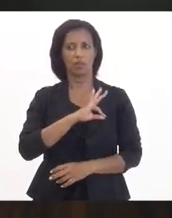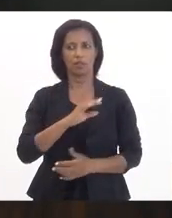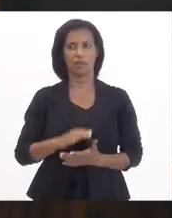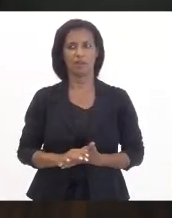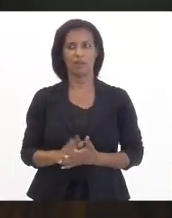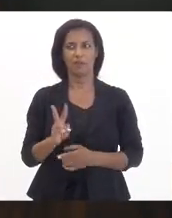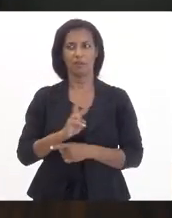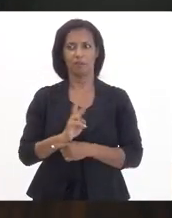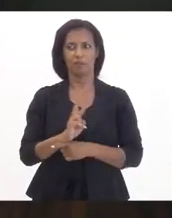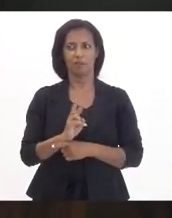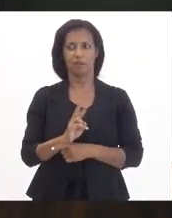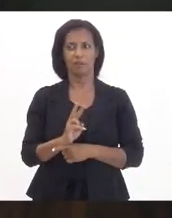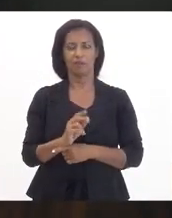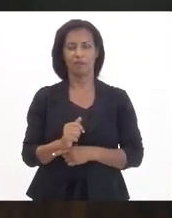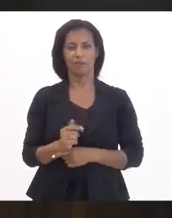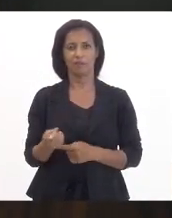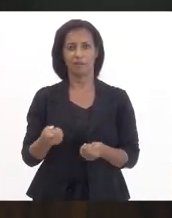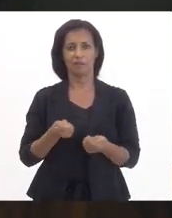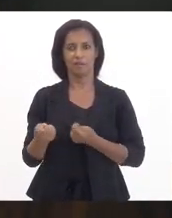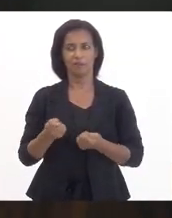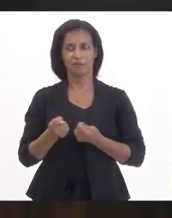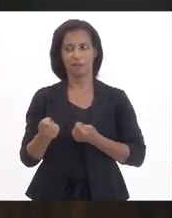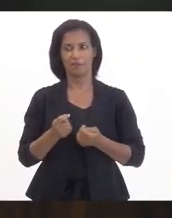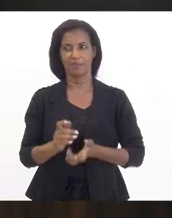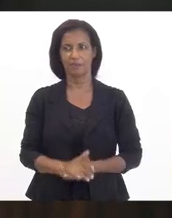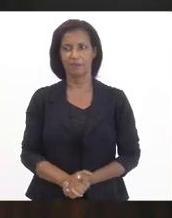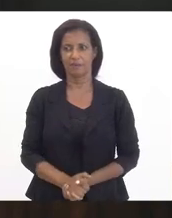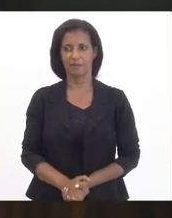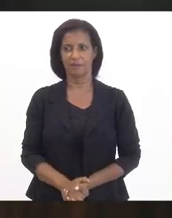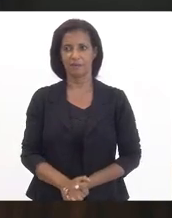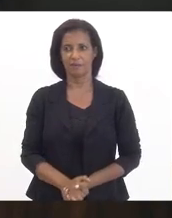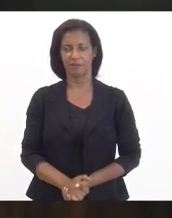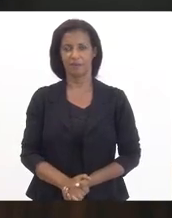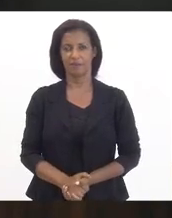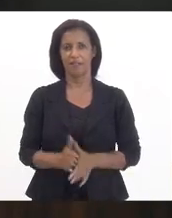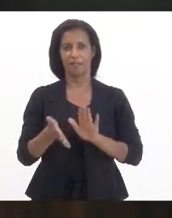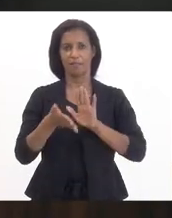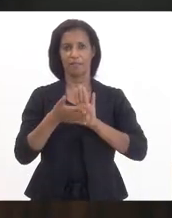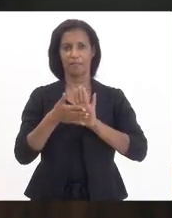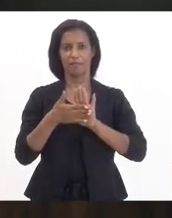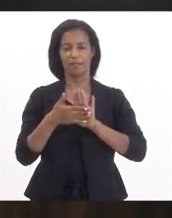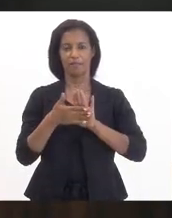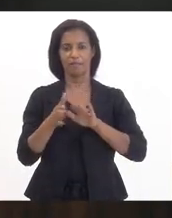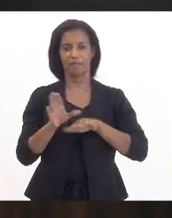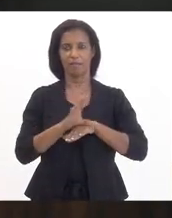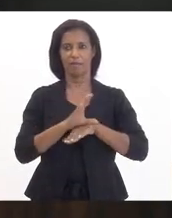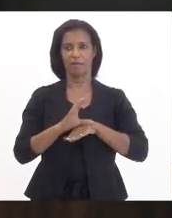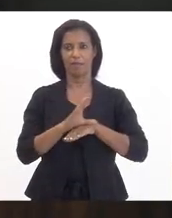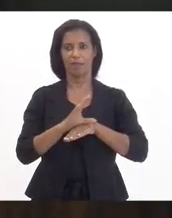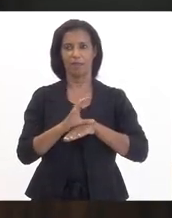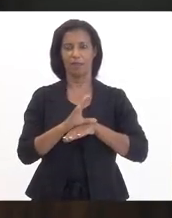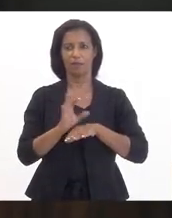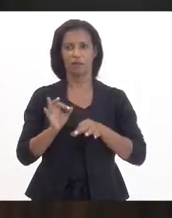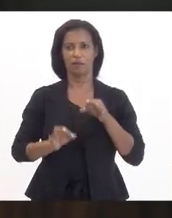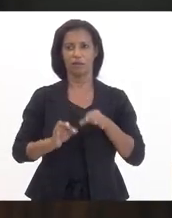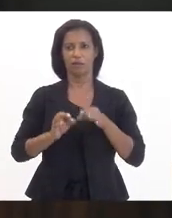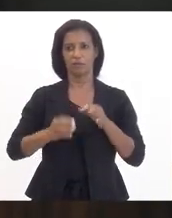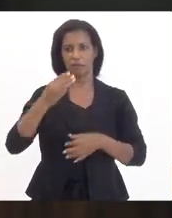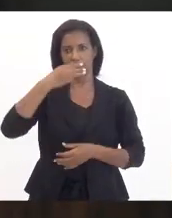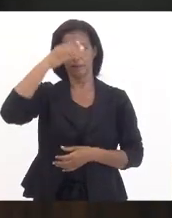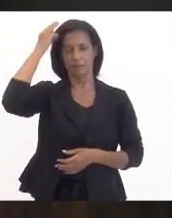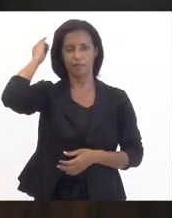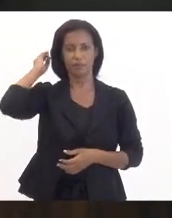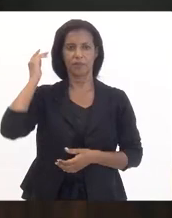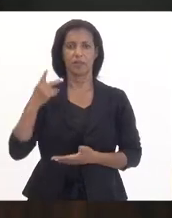Finanças, Fiscalização Financeira e Controle. Para emitir parecer pela Comissão de Constituição e Justiça, nobre deputado Márcio